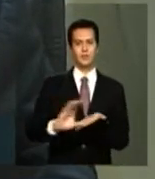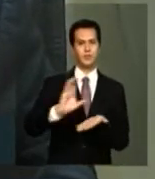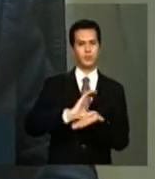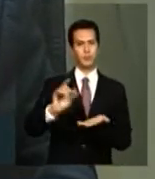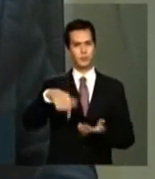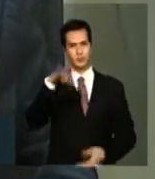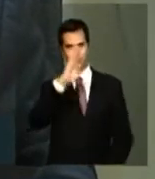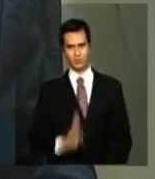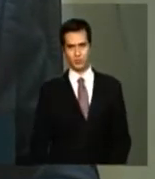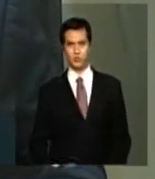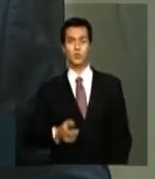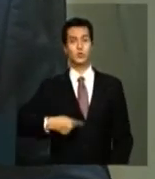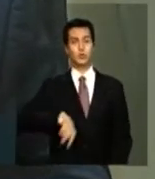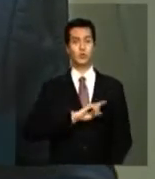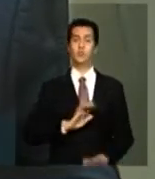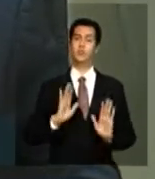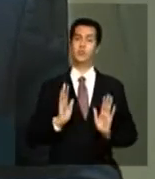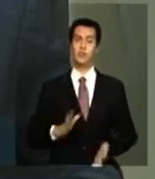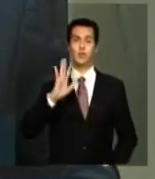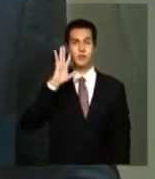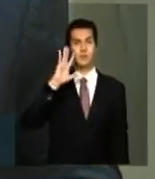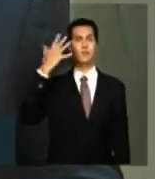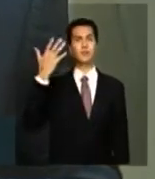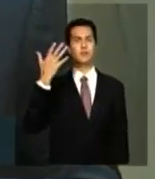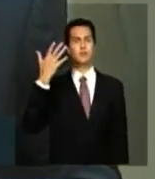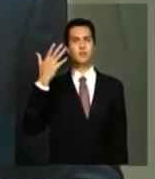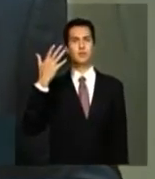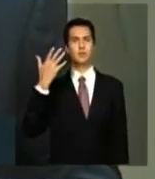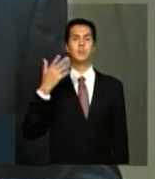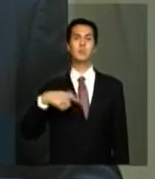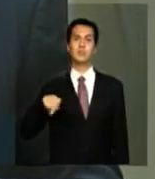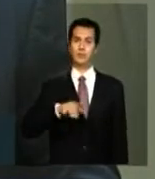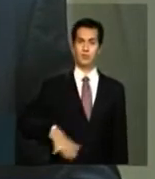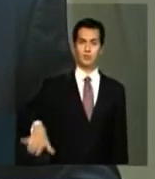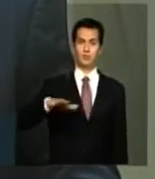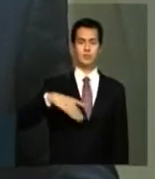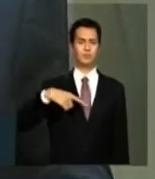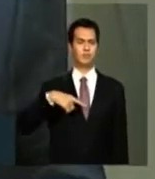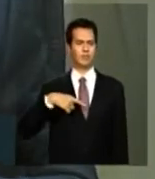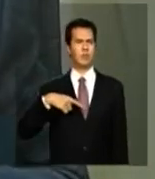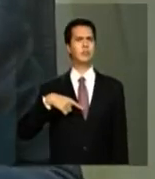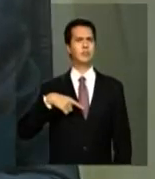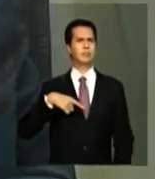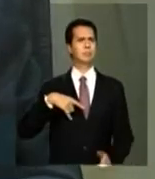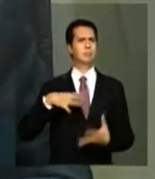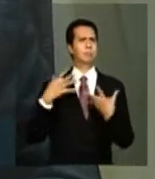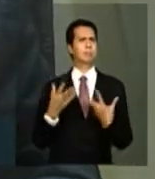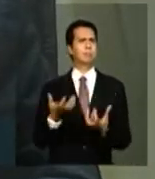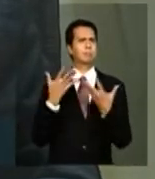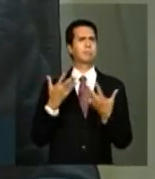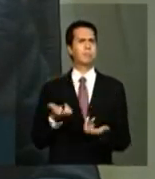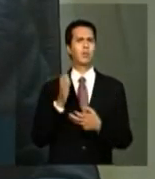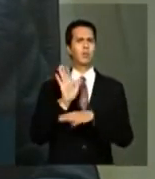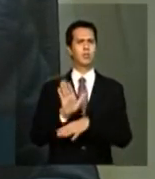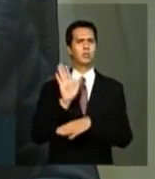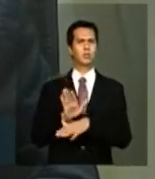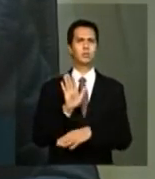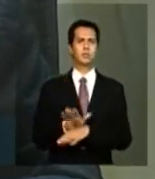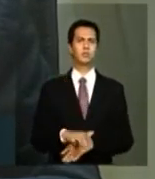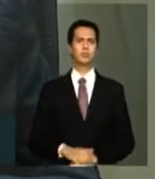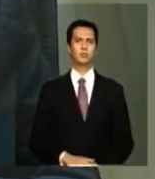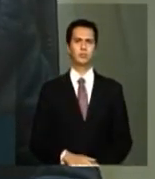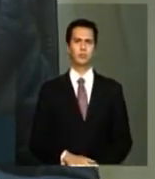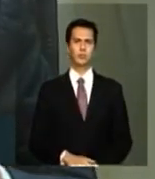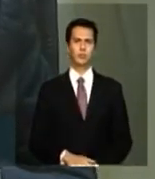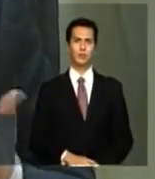Brasil temos feito várias medidas é o setor aliás que mais tem medidas eh nesse sentido não é